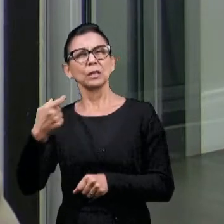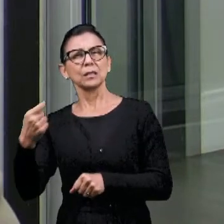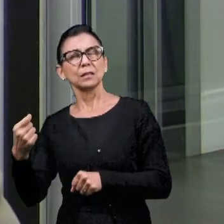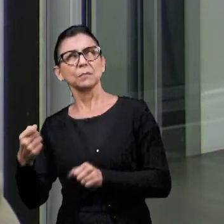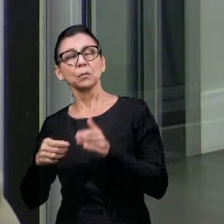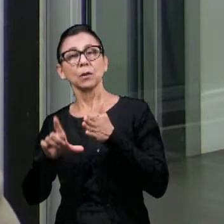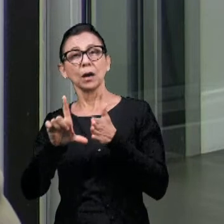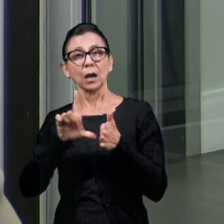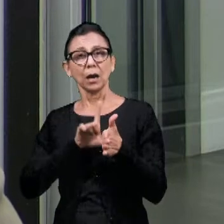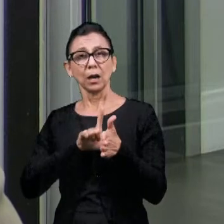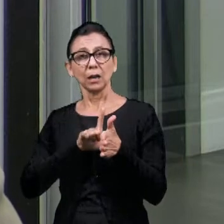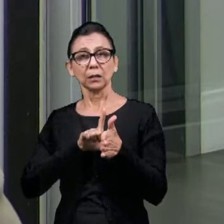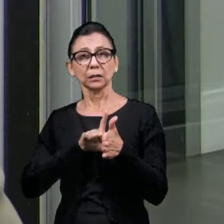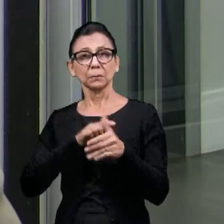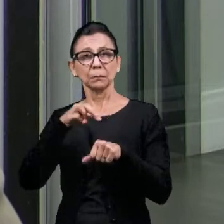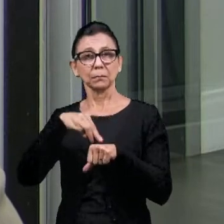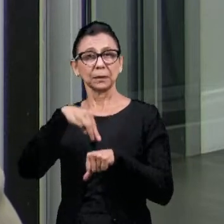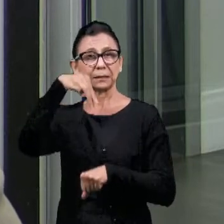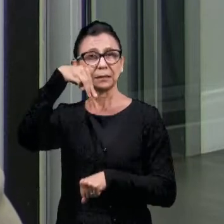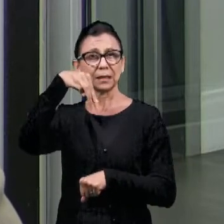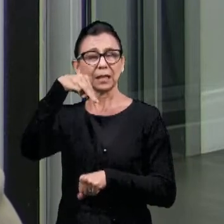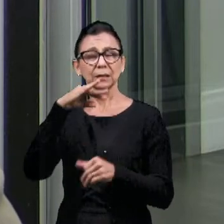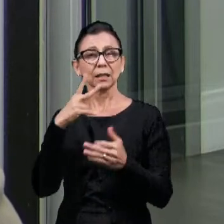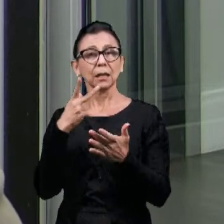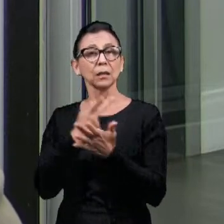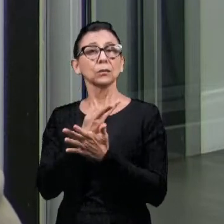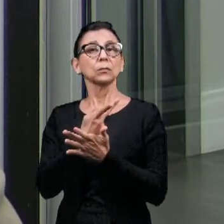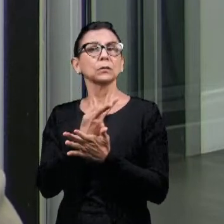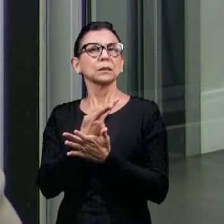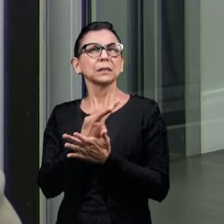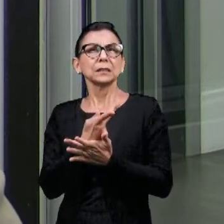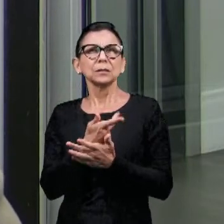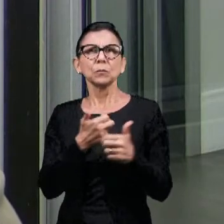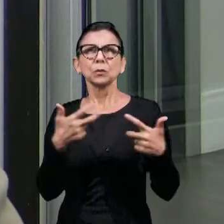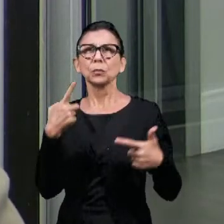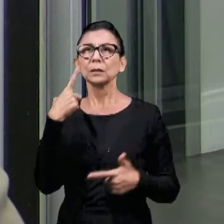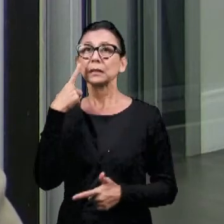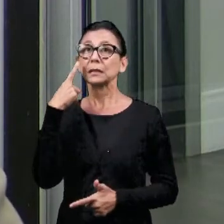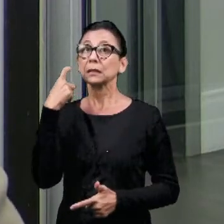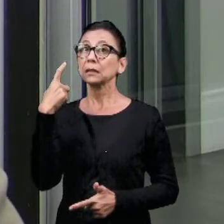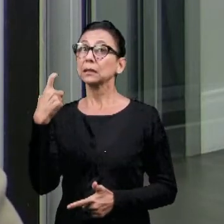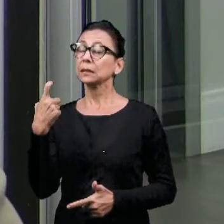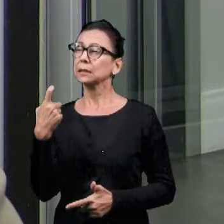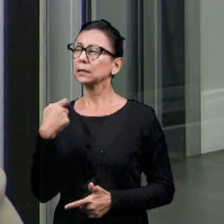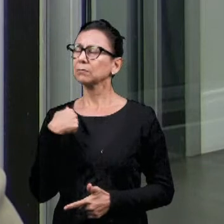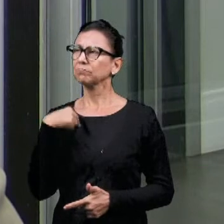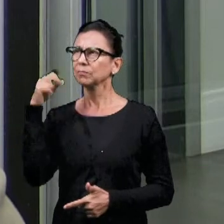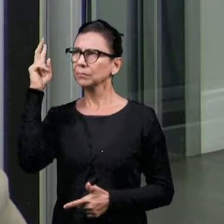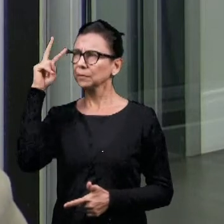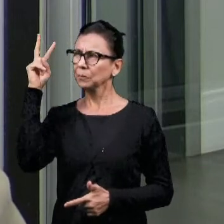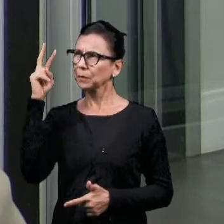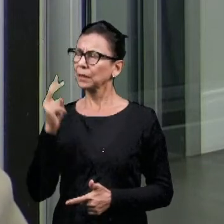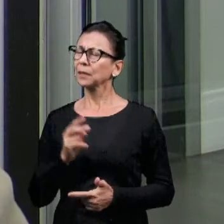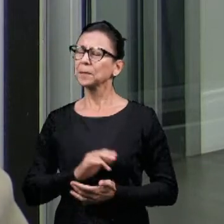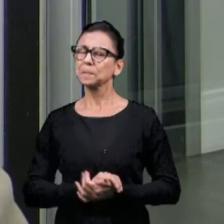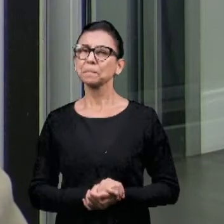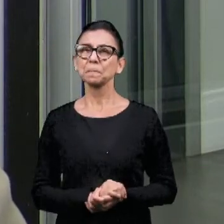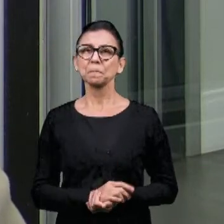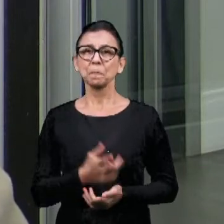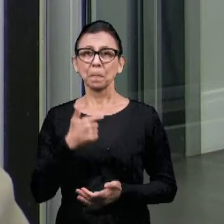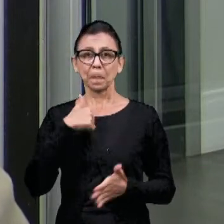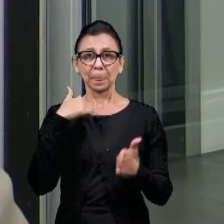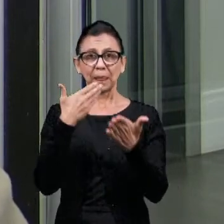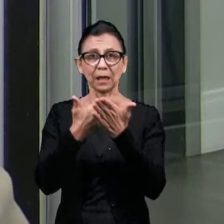fazendo mestrado, ocorreu uma coisa interessante que eu me recordei esses dias. Eu estava estudando